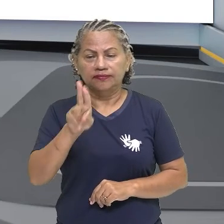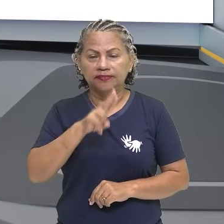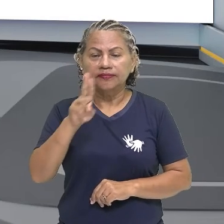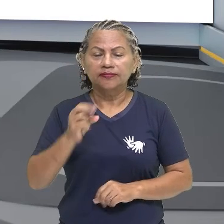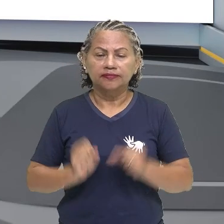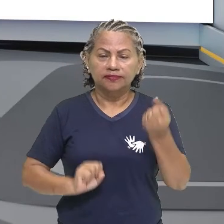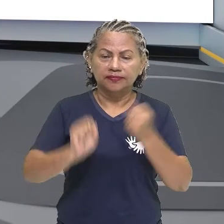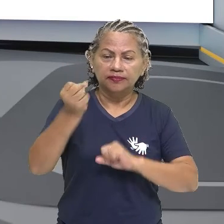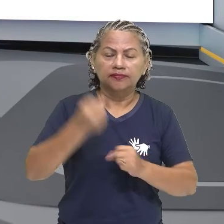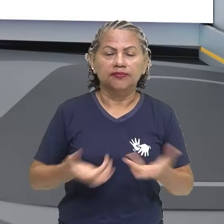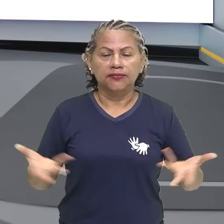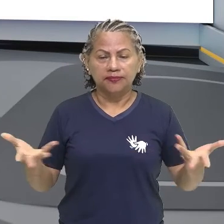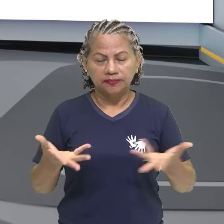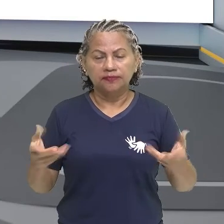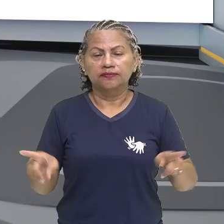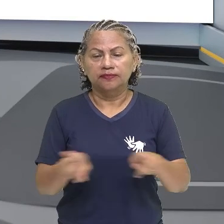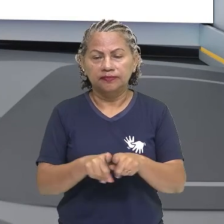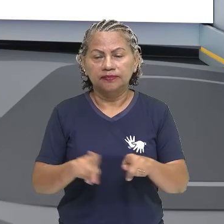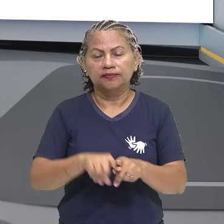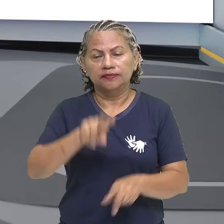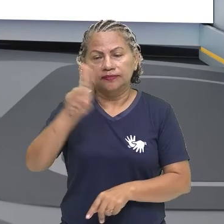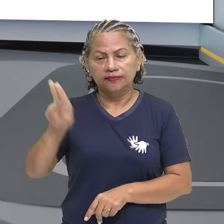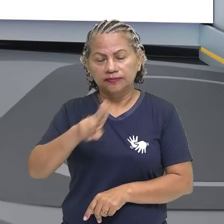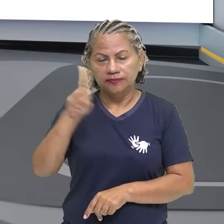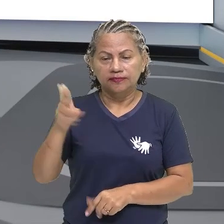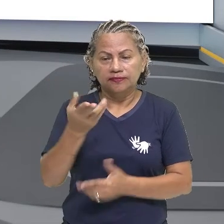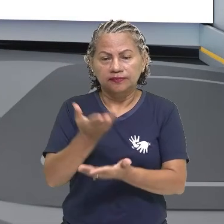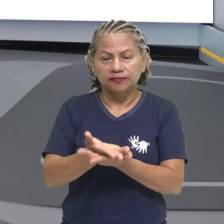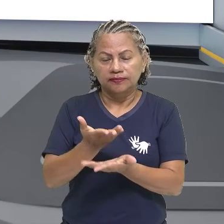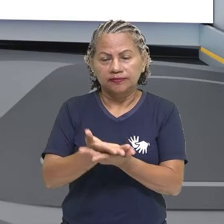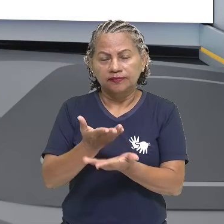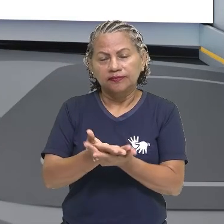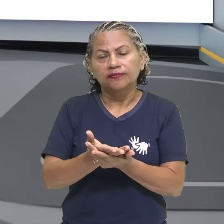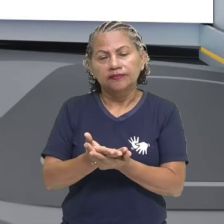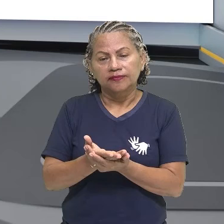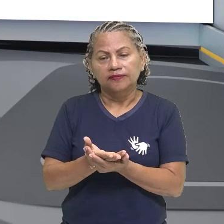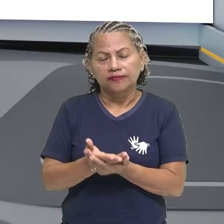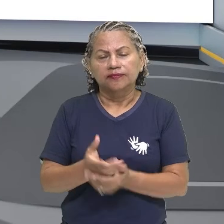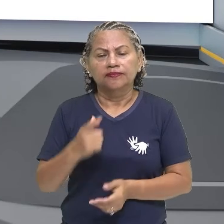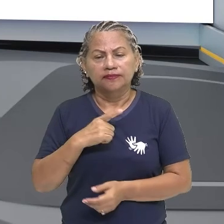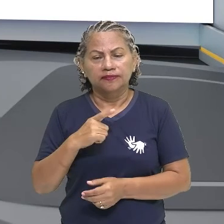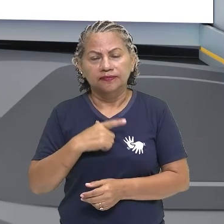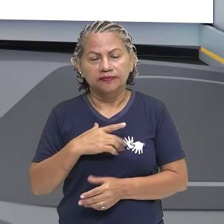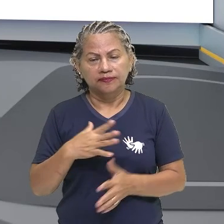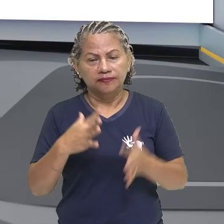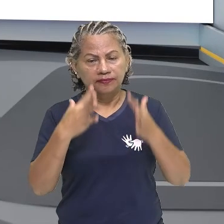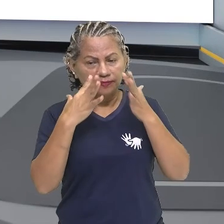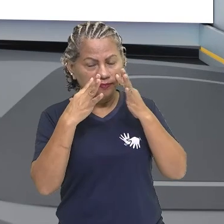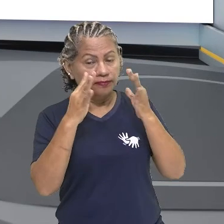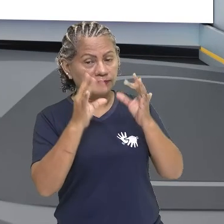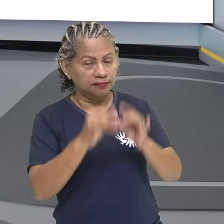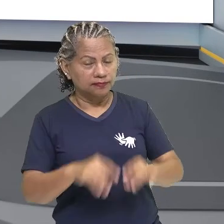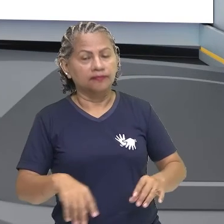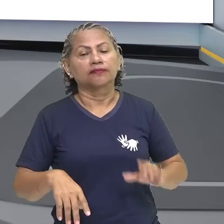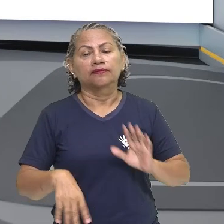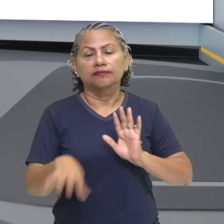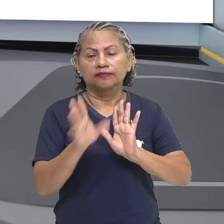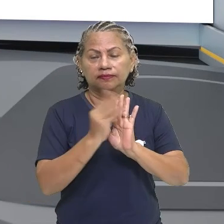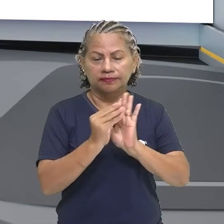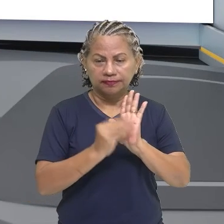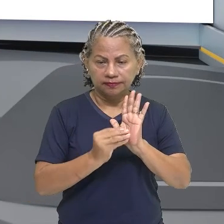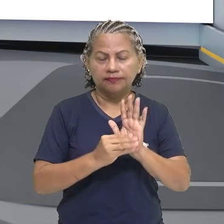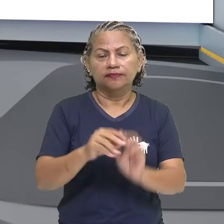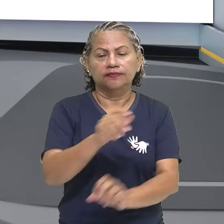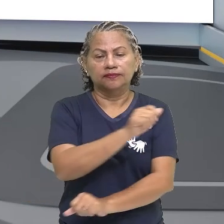ela é utilizada muito nas aulas para poder chamar a atenção do conteúdo para os nossos